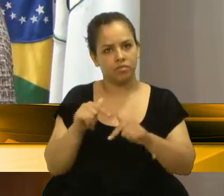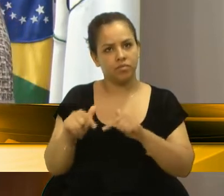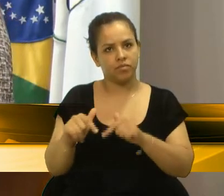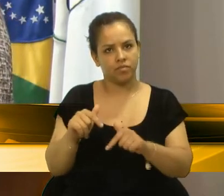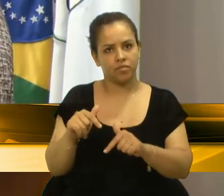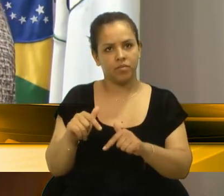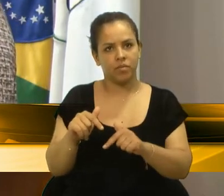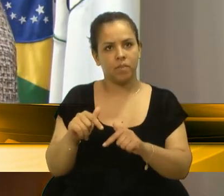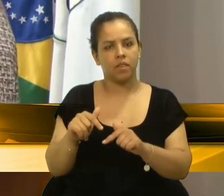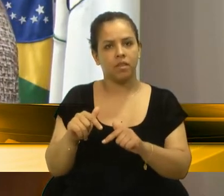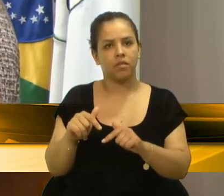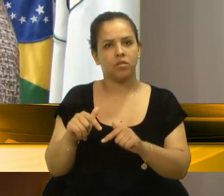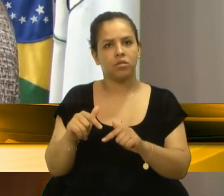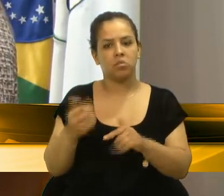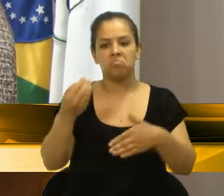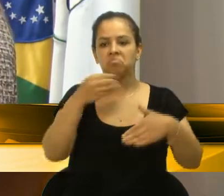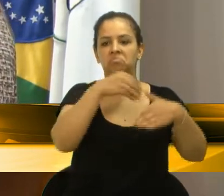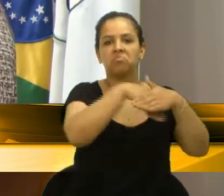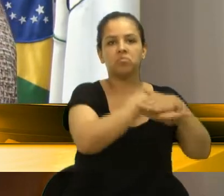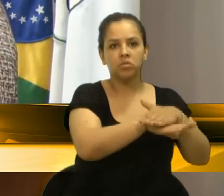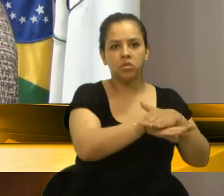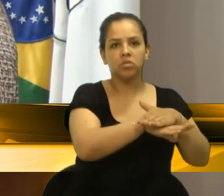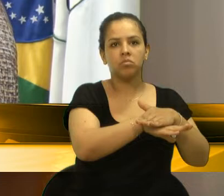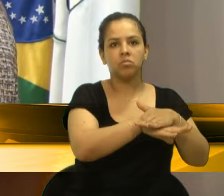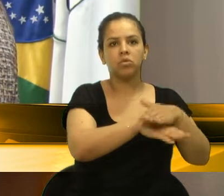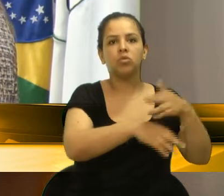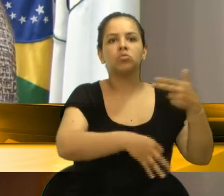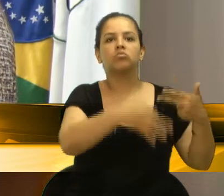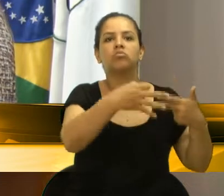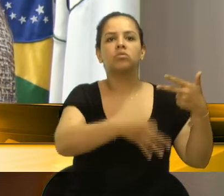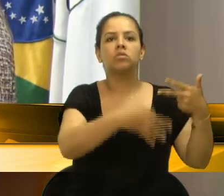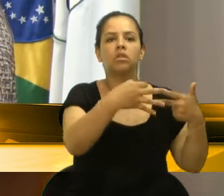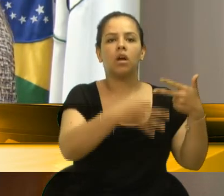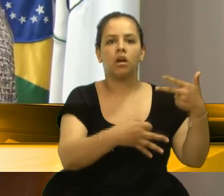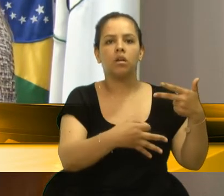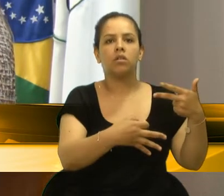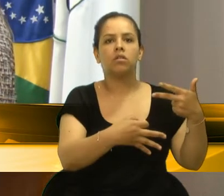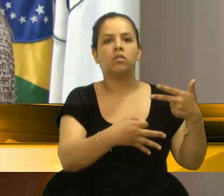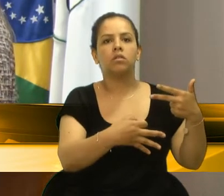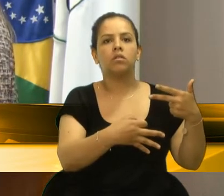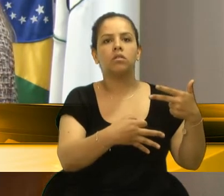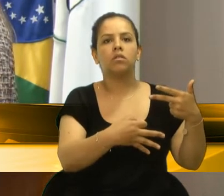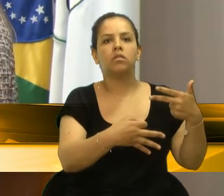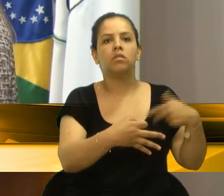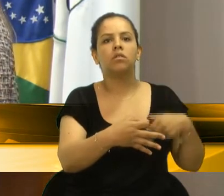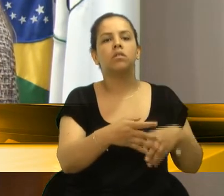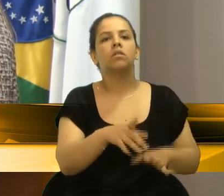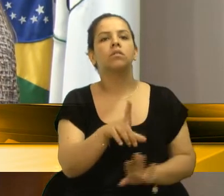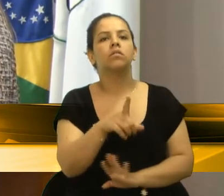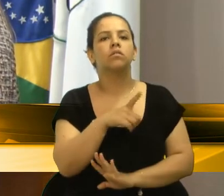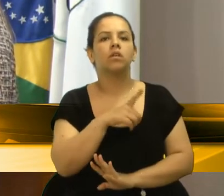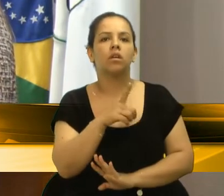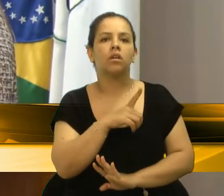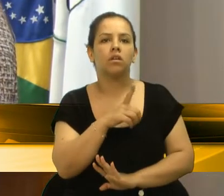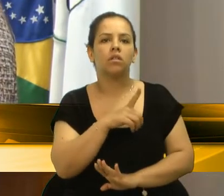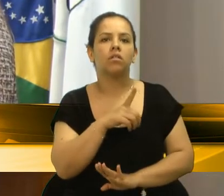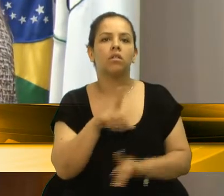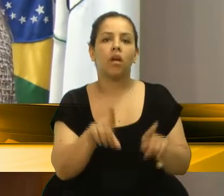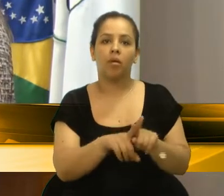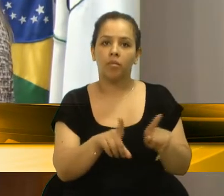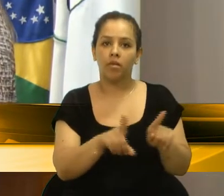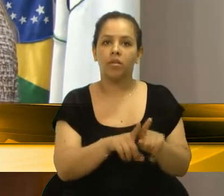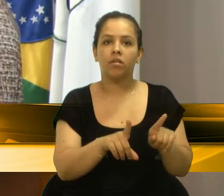foi arquivada pelo Poder Judiciário, inclusive com decisão em segunda